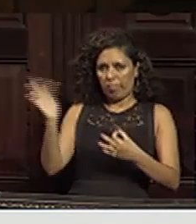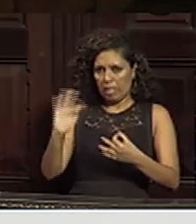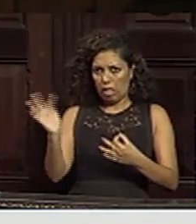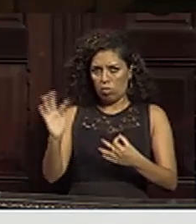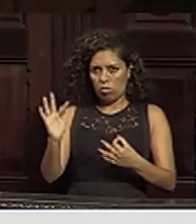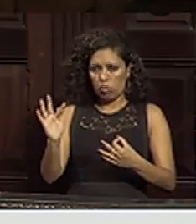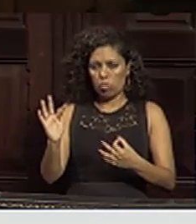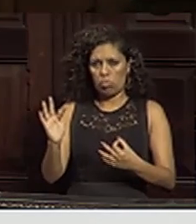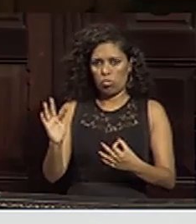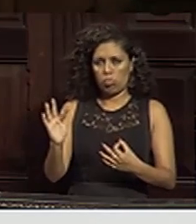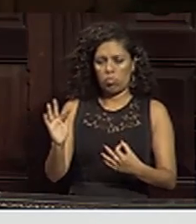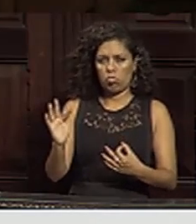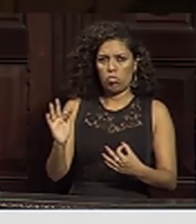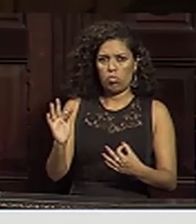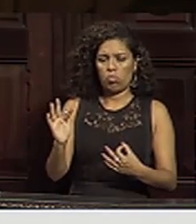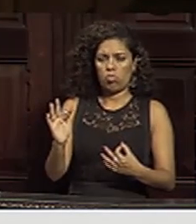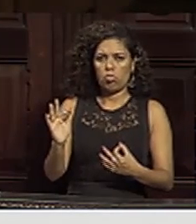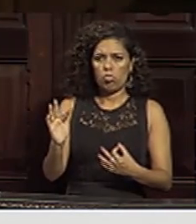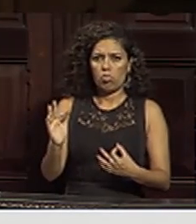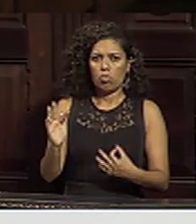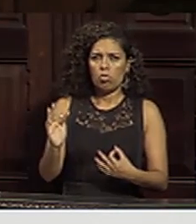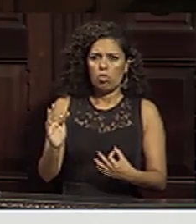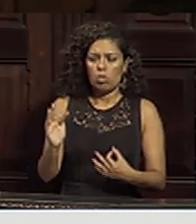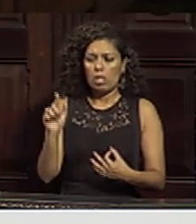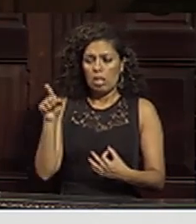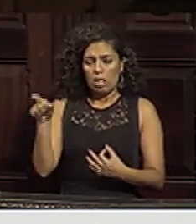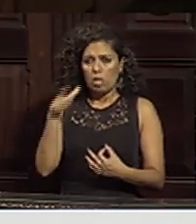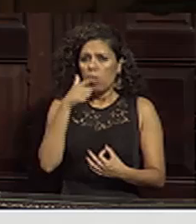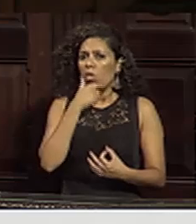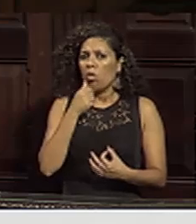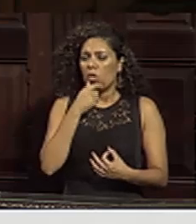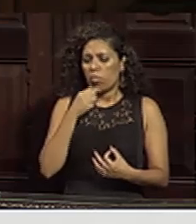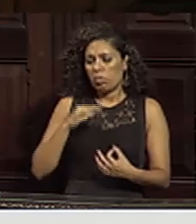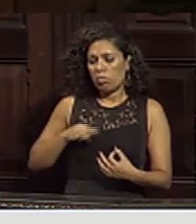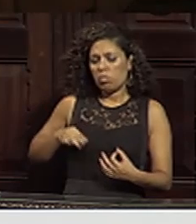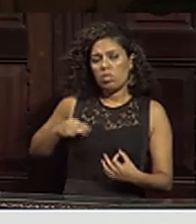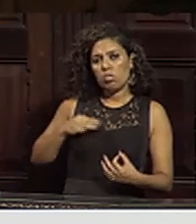votando pela prisão